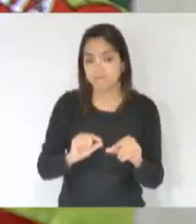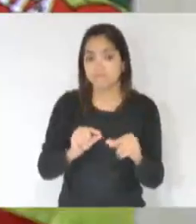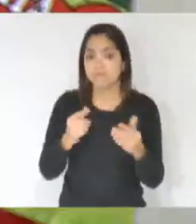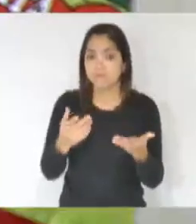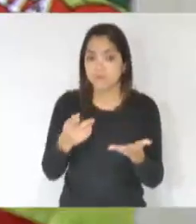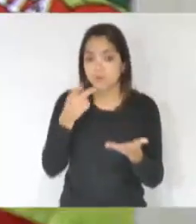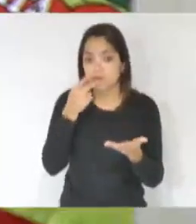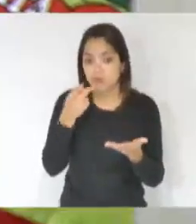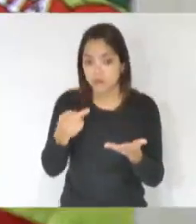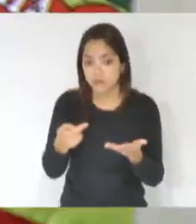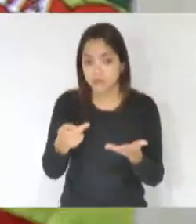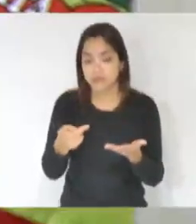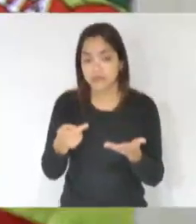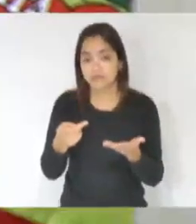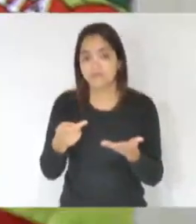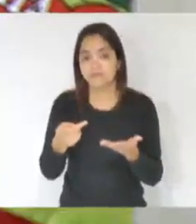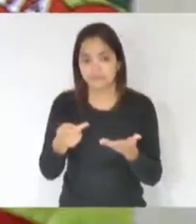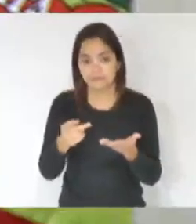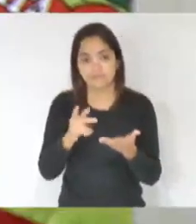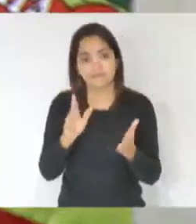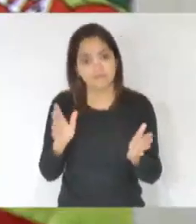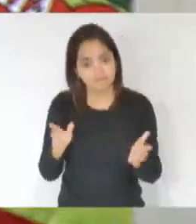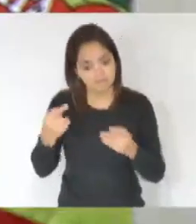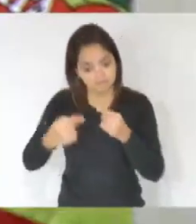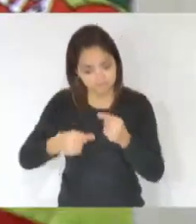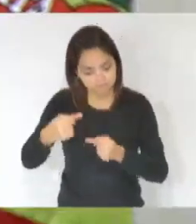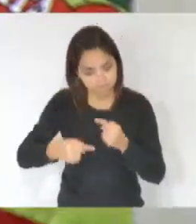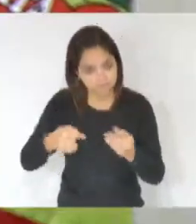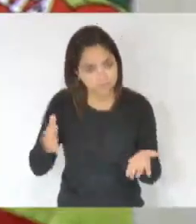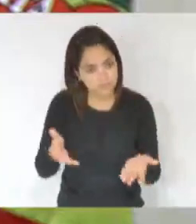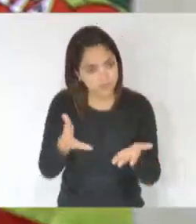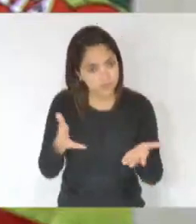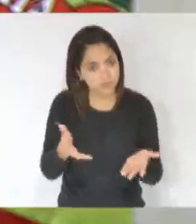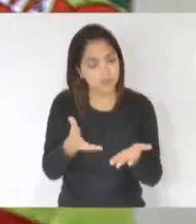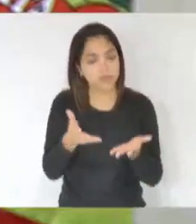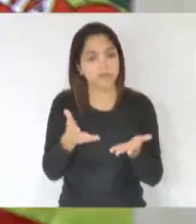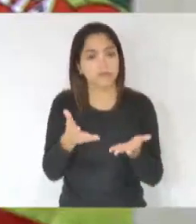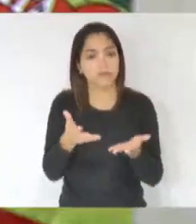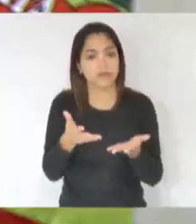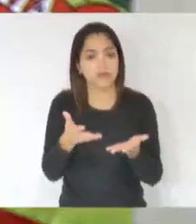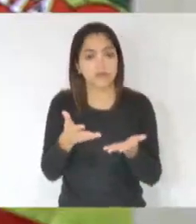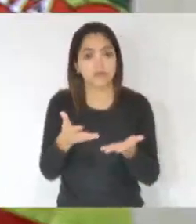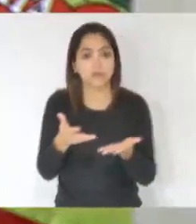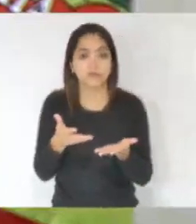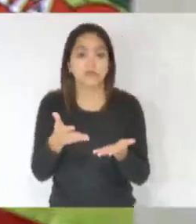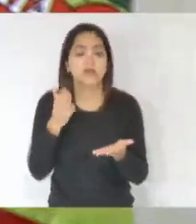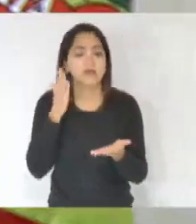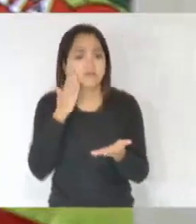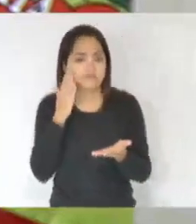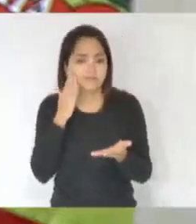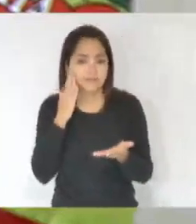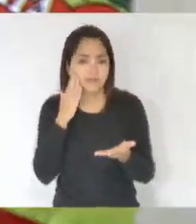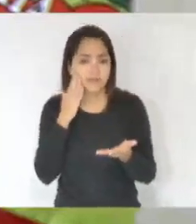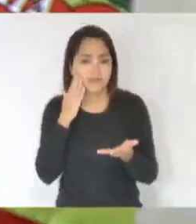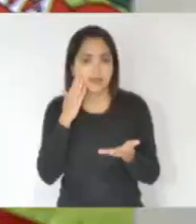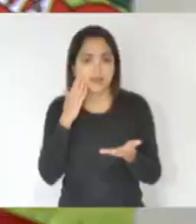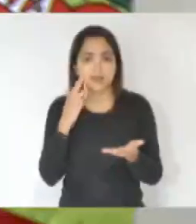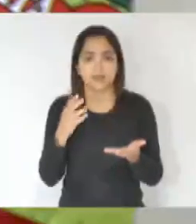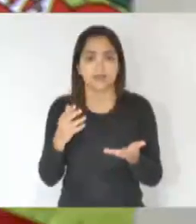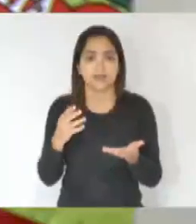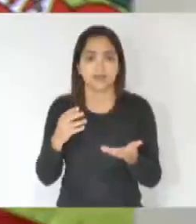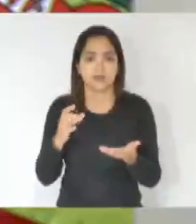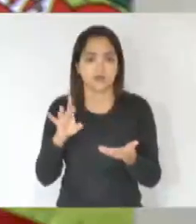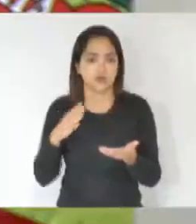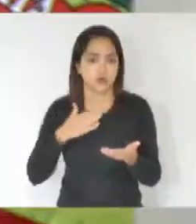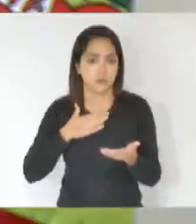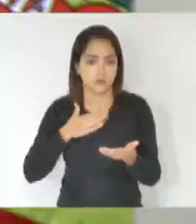Vossas Excelências, que a gente está promovendo essa discussão também, no sentido de... Eu sei que não depende muito de mim, é uma questão federal,